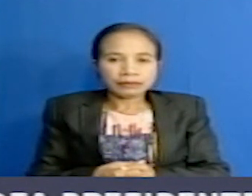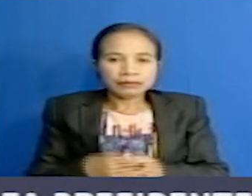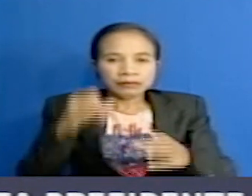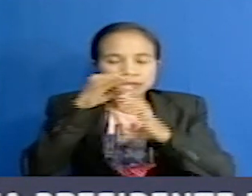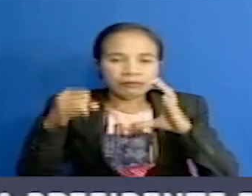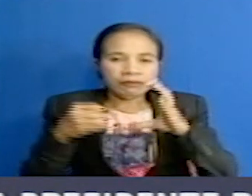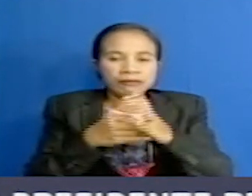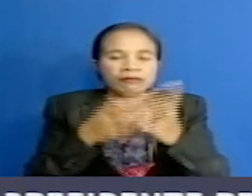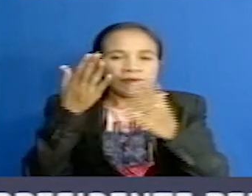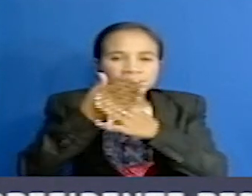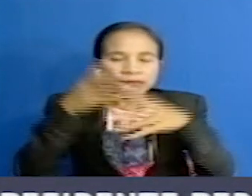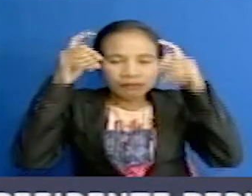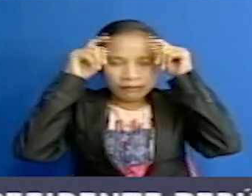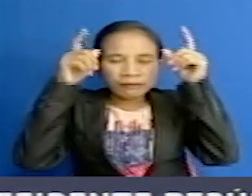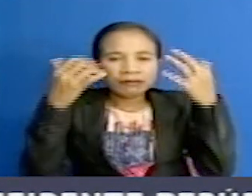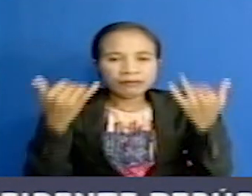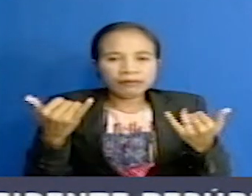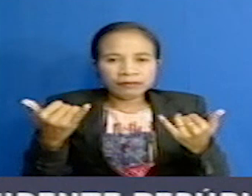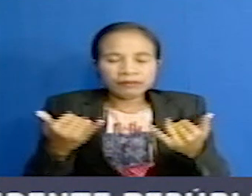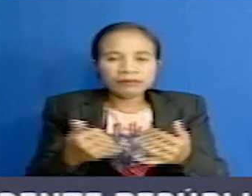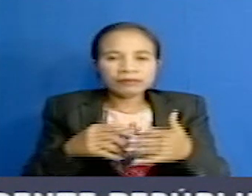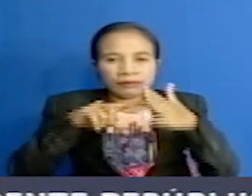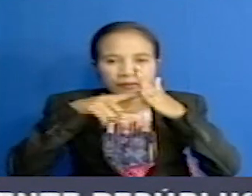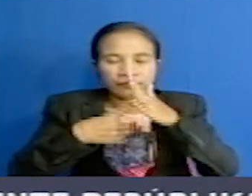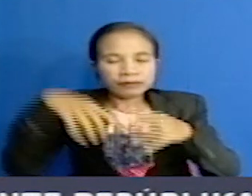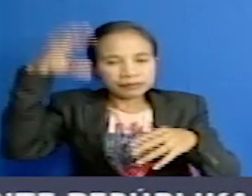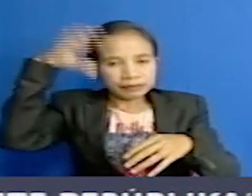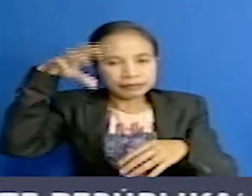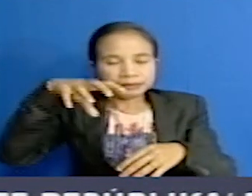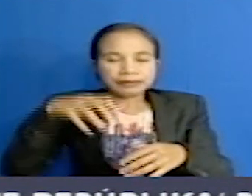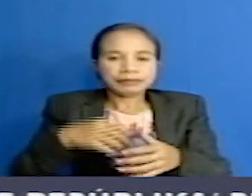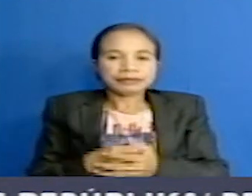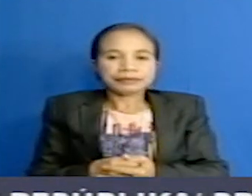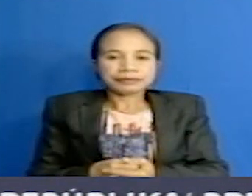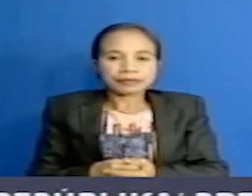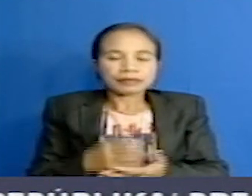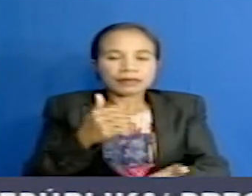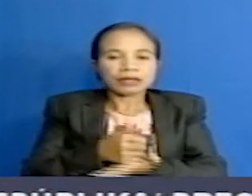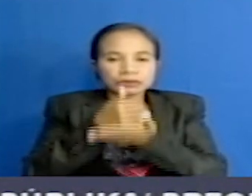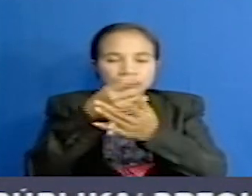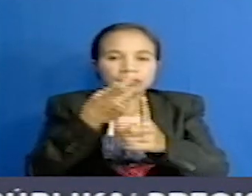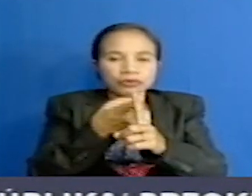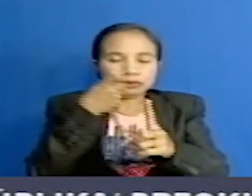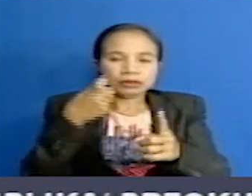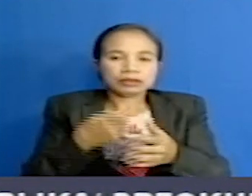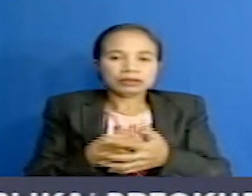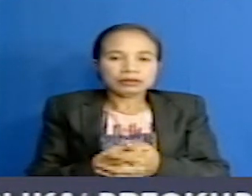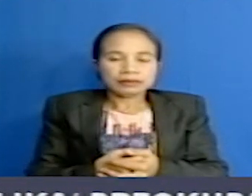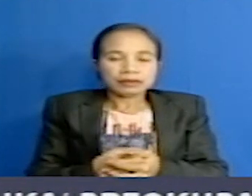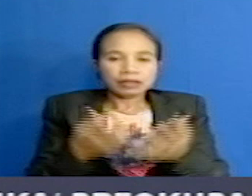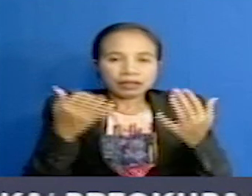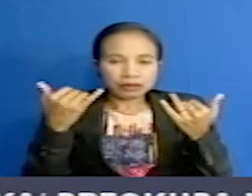influência, mas Ilha Timor, né, mas agora, ita sente começa udan além de La Nina ajudamos o sistema meteorológico neve mas